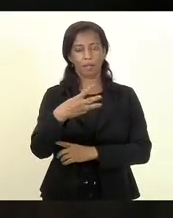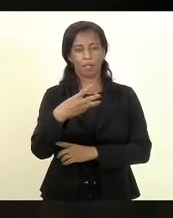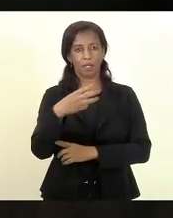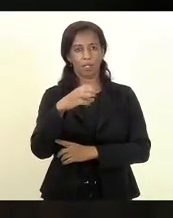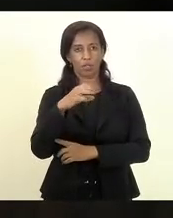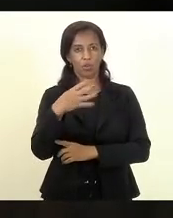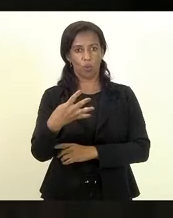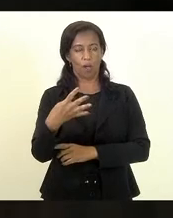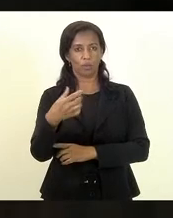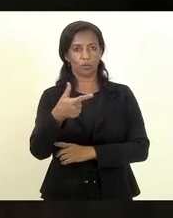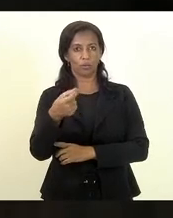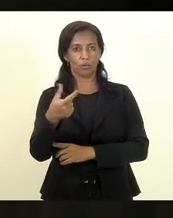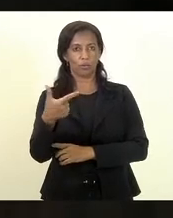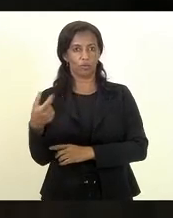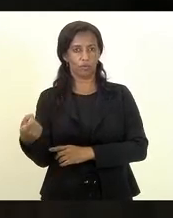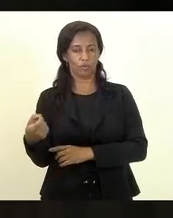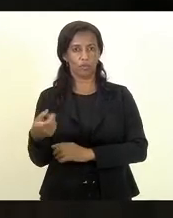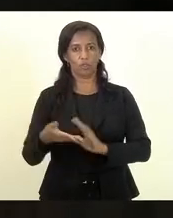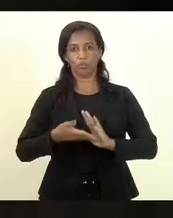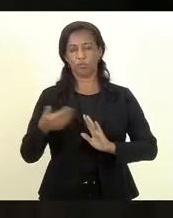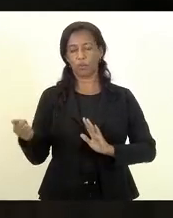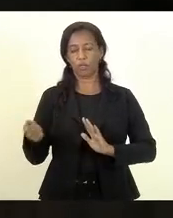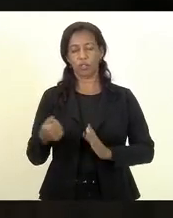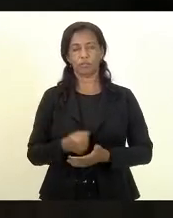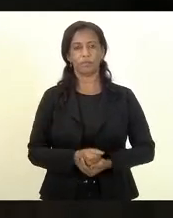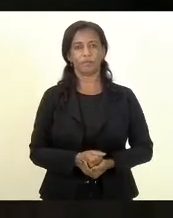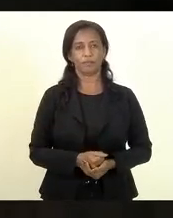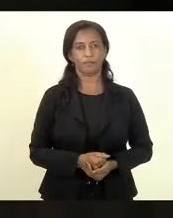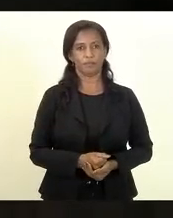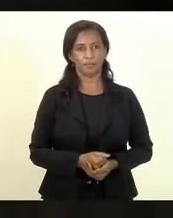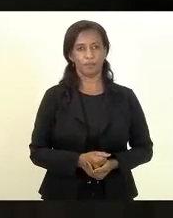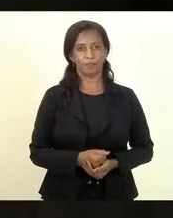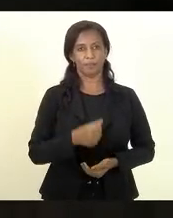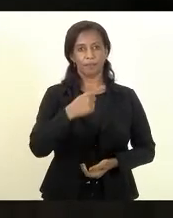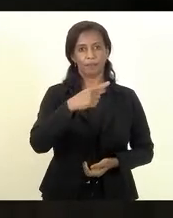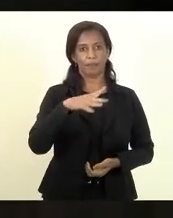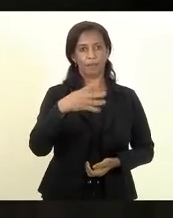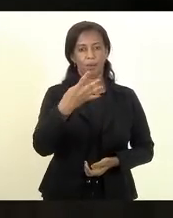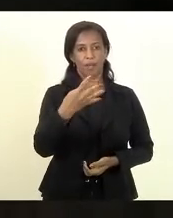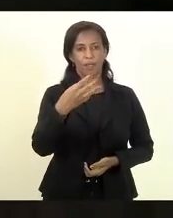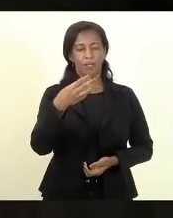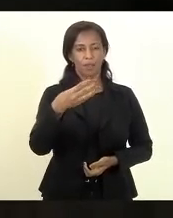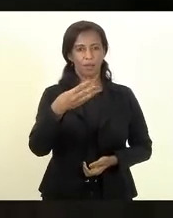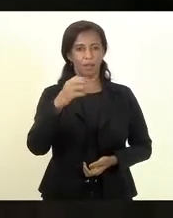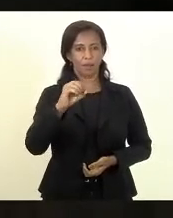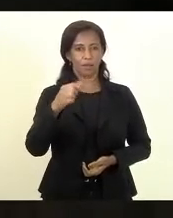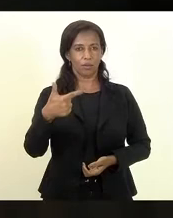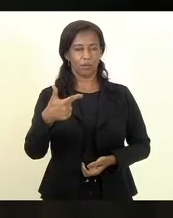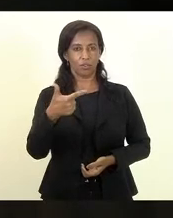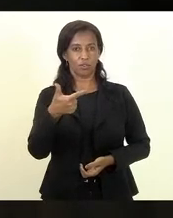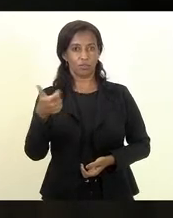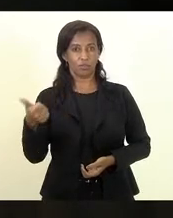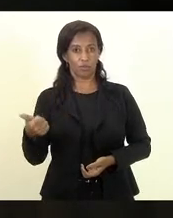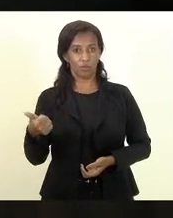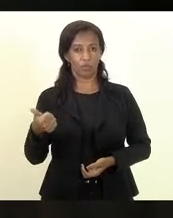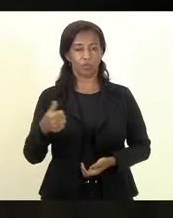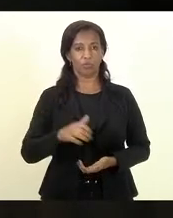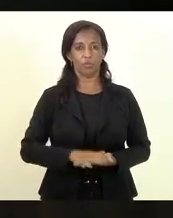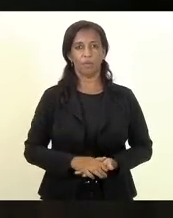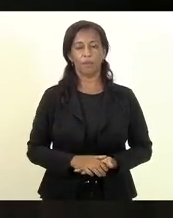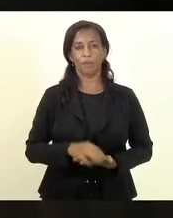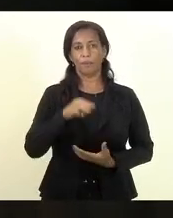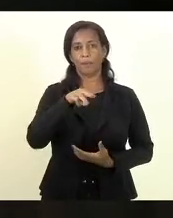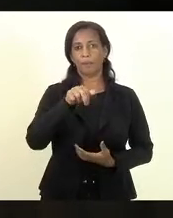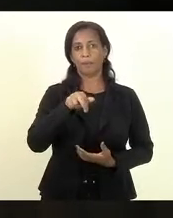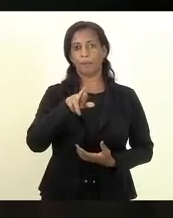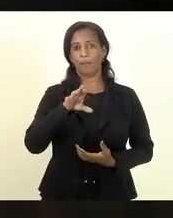3448/2020, retirado de pauta a pedido do autor. Projeto de lei 4302/21, de autoria do deputado Marcos Vinícius, que cria